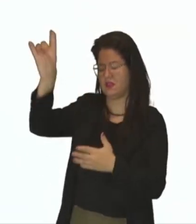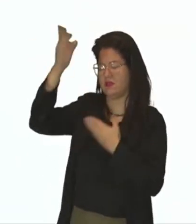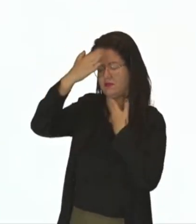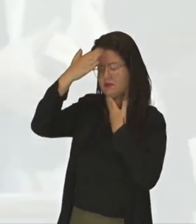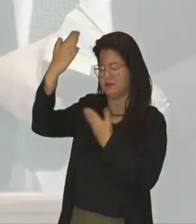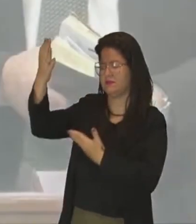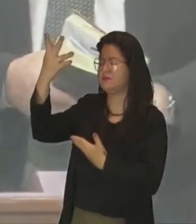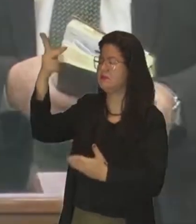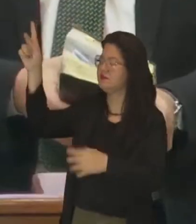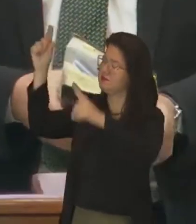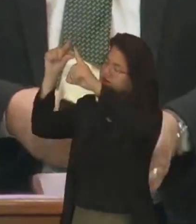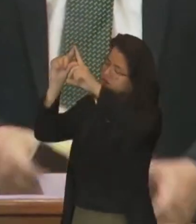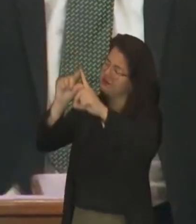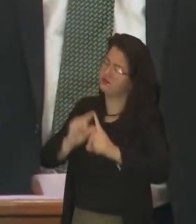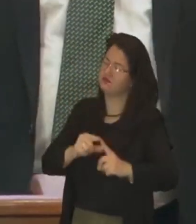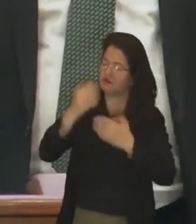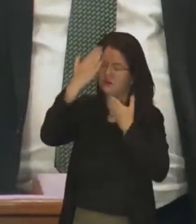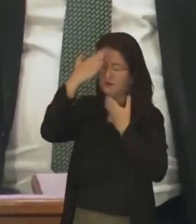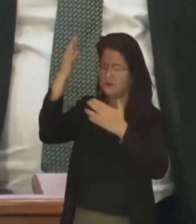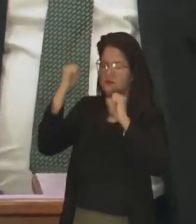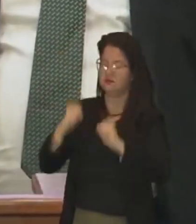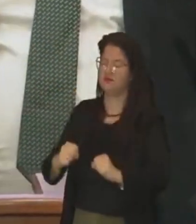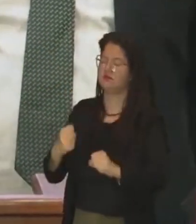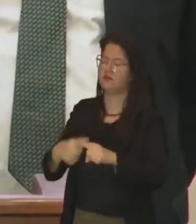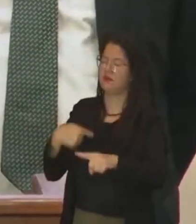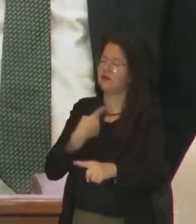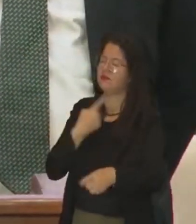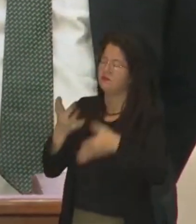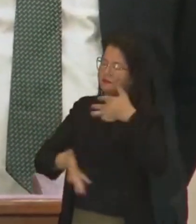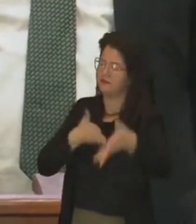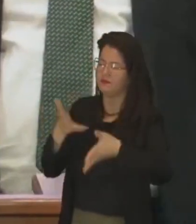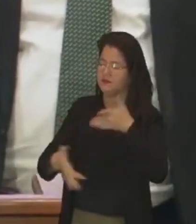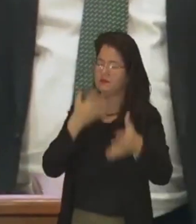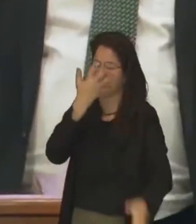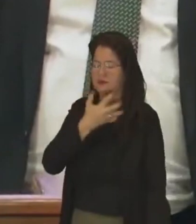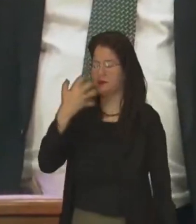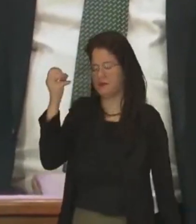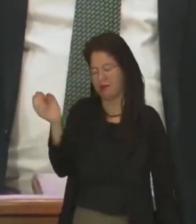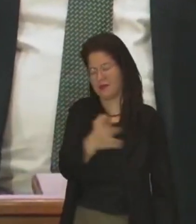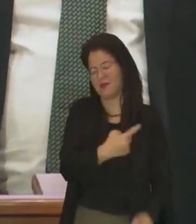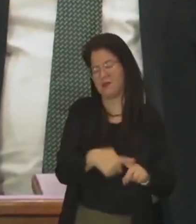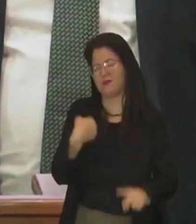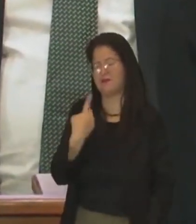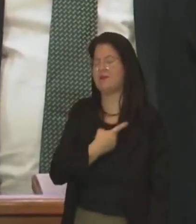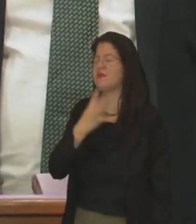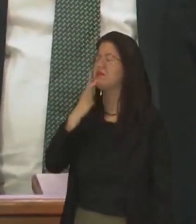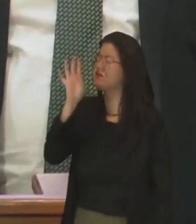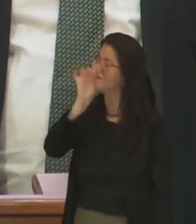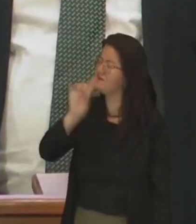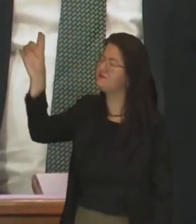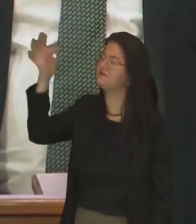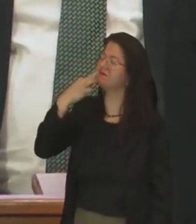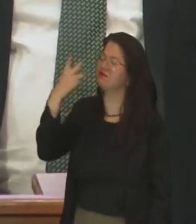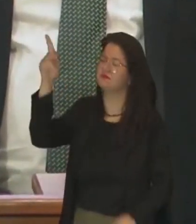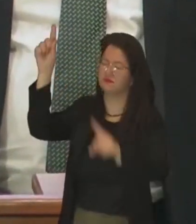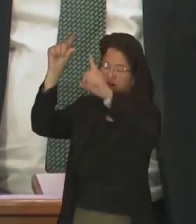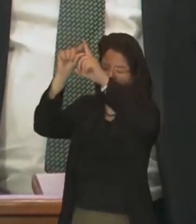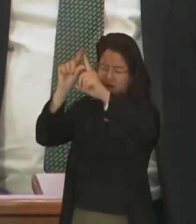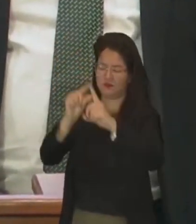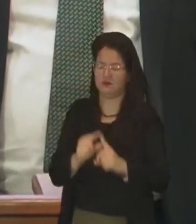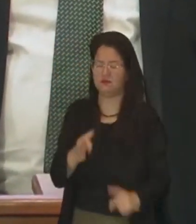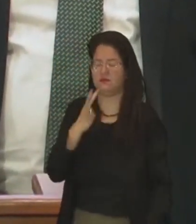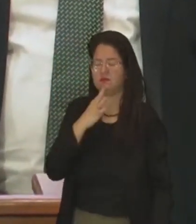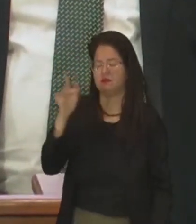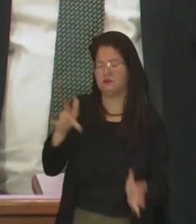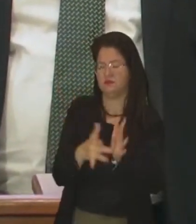pela Tua palavra. Obrigado porque nós podemos cantar um cântico novo, porque nós conhecemos a Ti, conhecemos a Tua palavra,